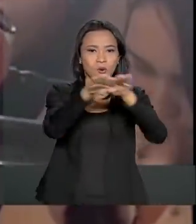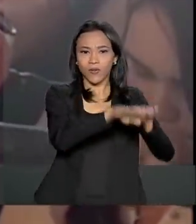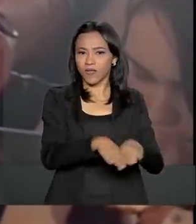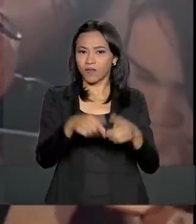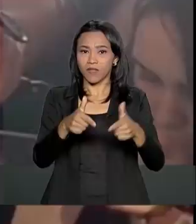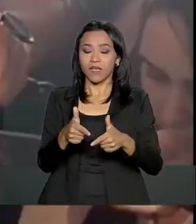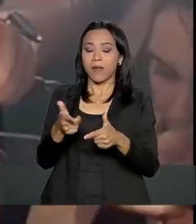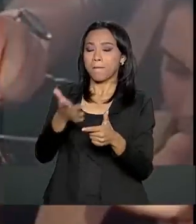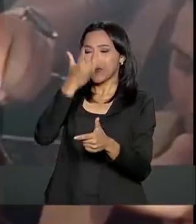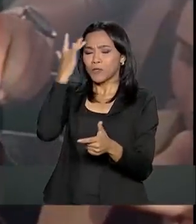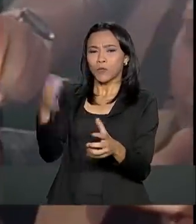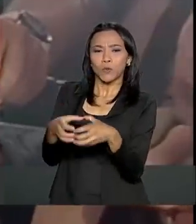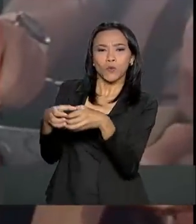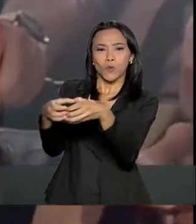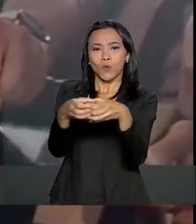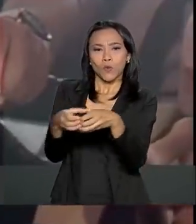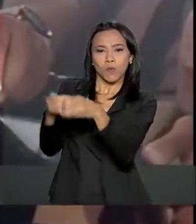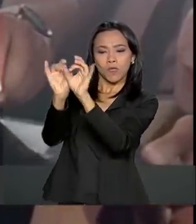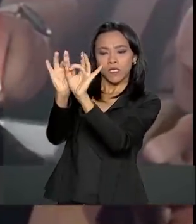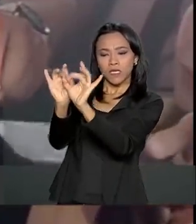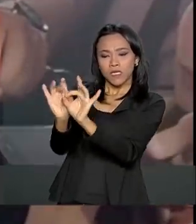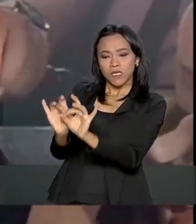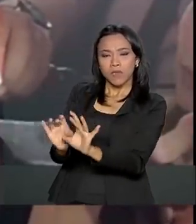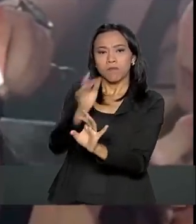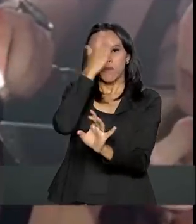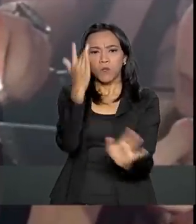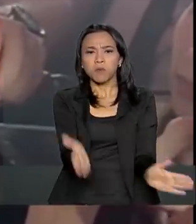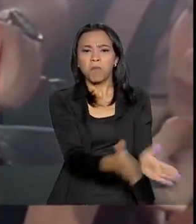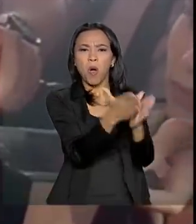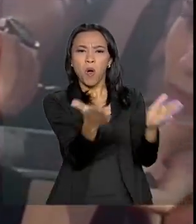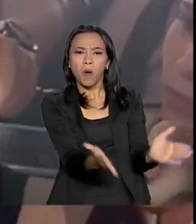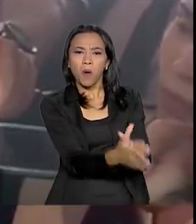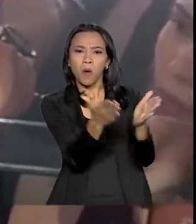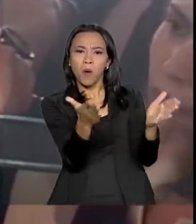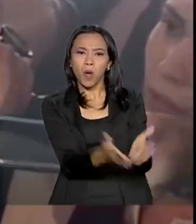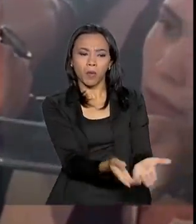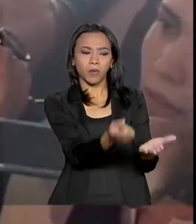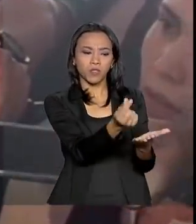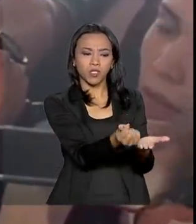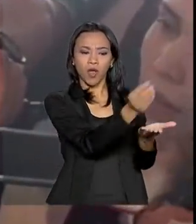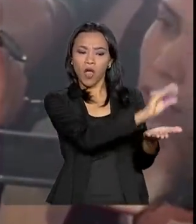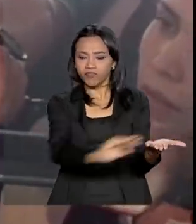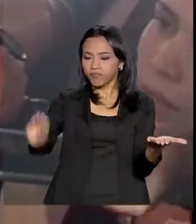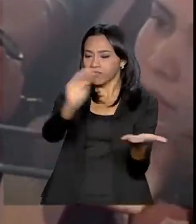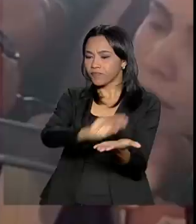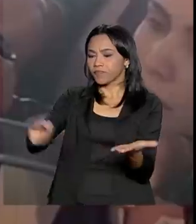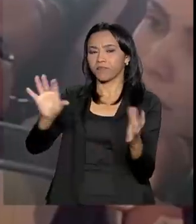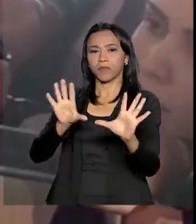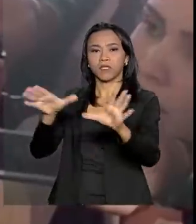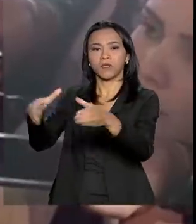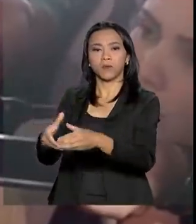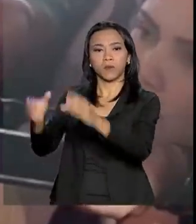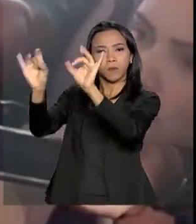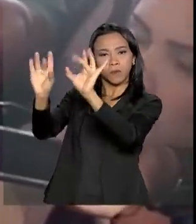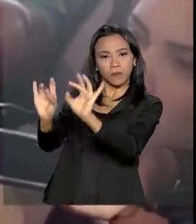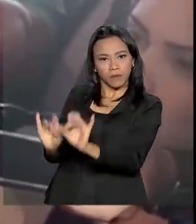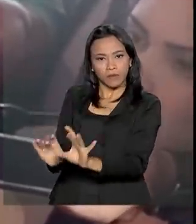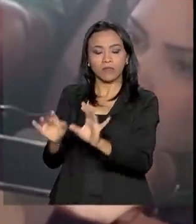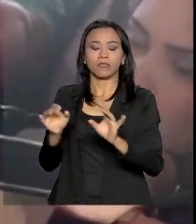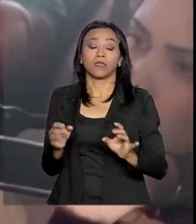privilégios, ele transfere renda de pobre para favorecidos. Então, no sistema novo que nós